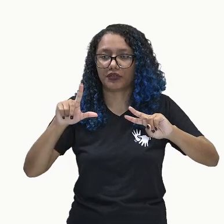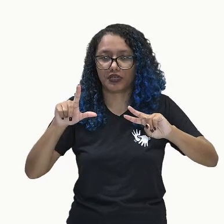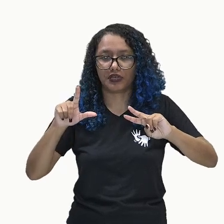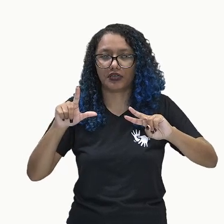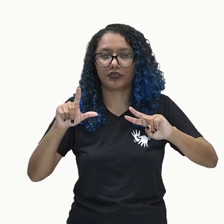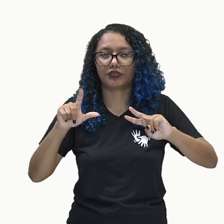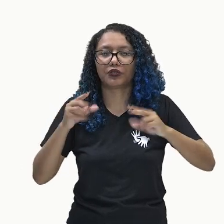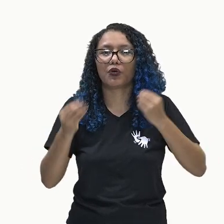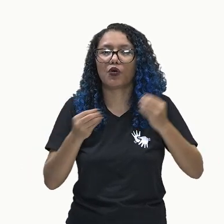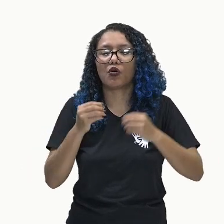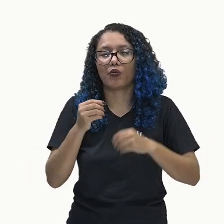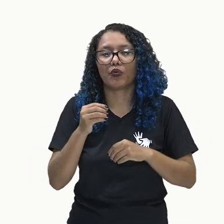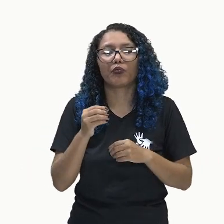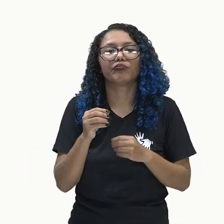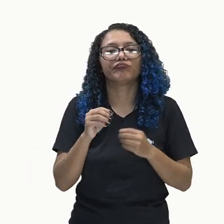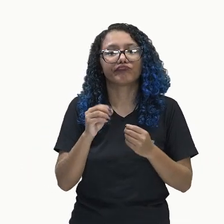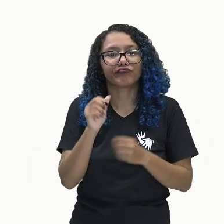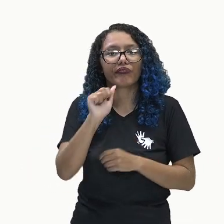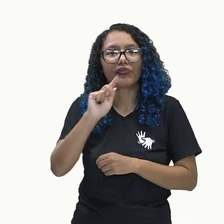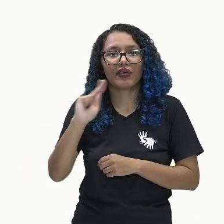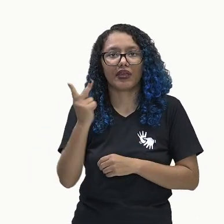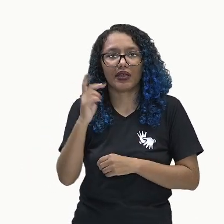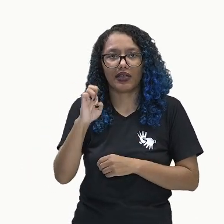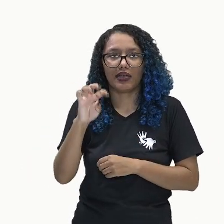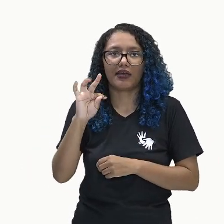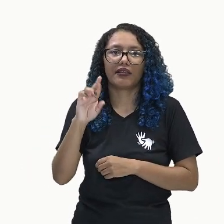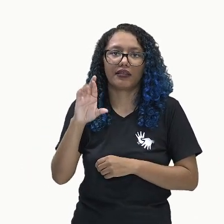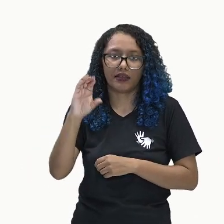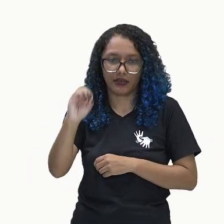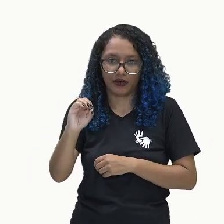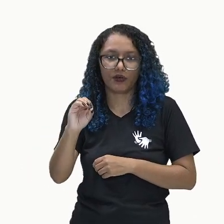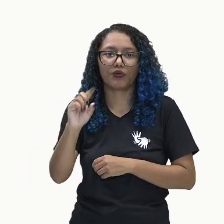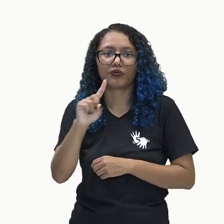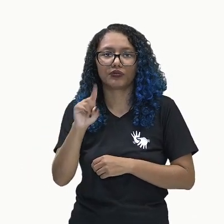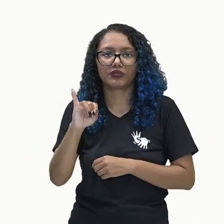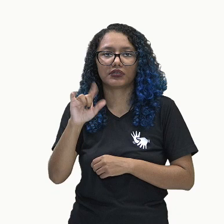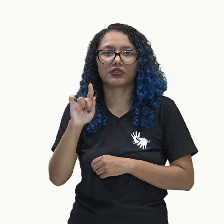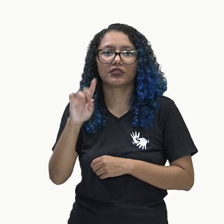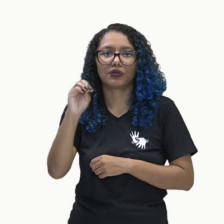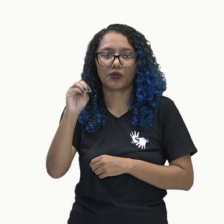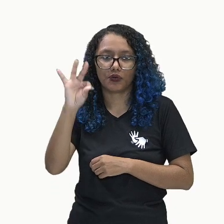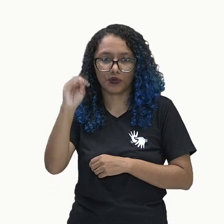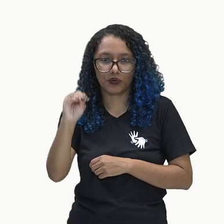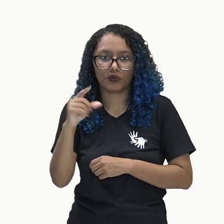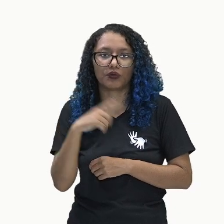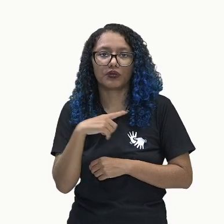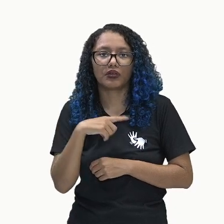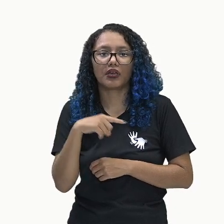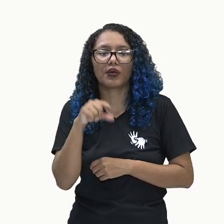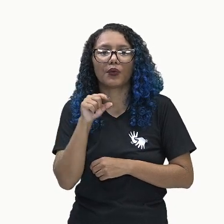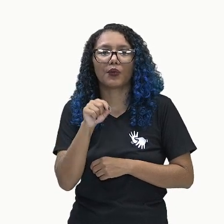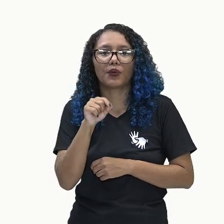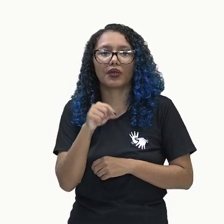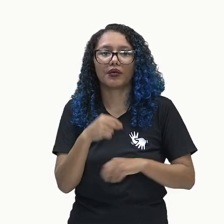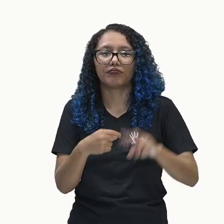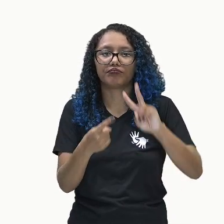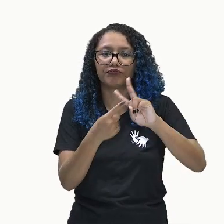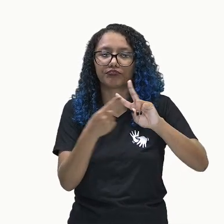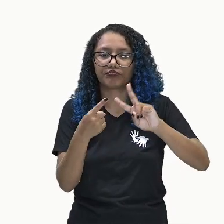ser um indivíduo heterozigoto, ele vai possuir, ele vai portar o alelo recessivo, mas